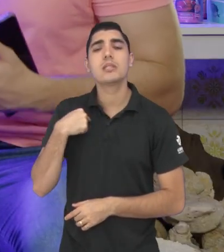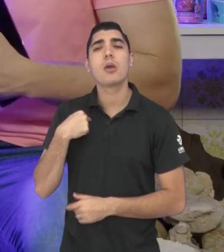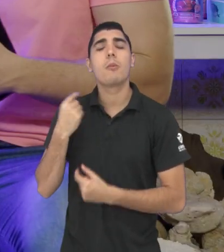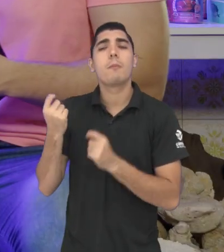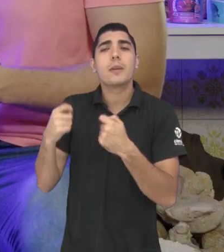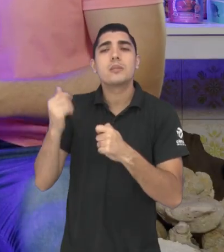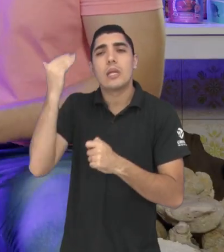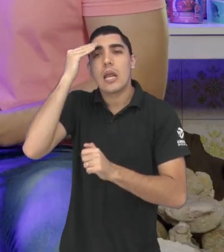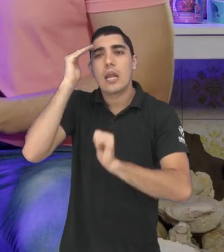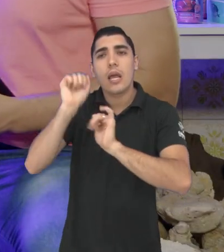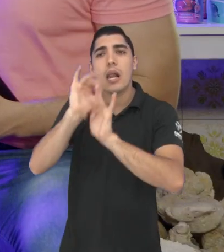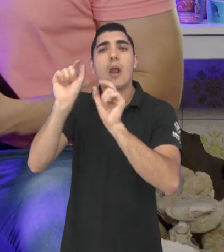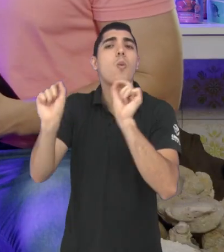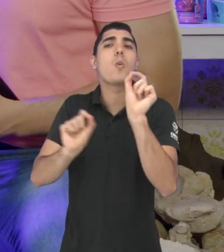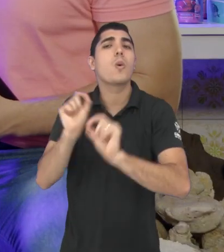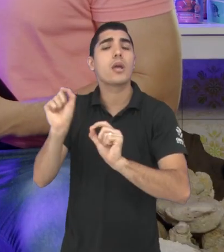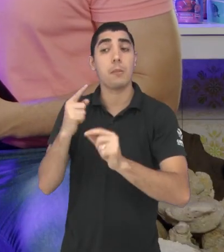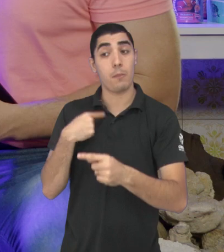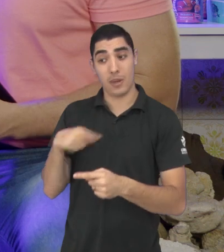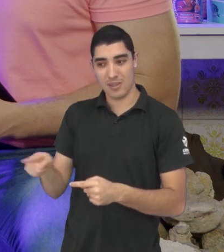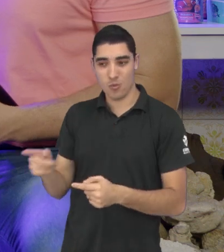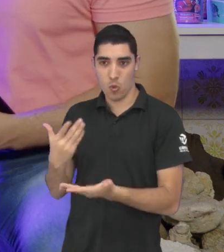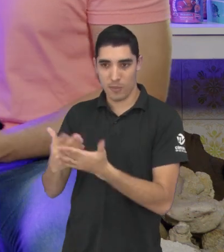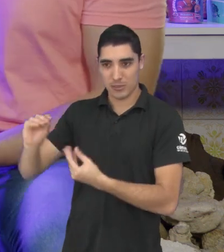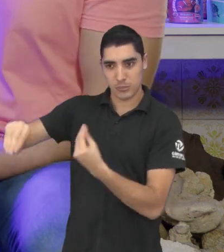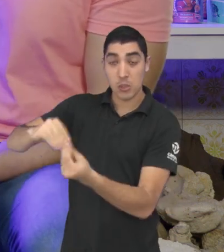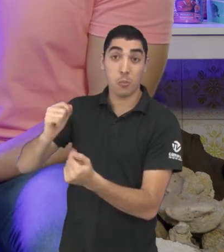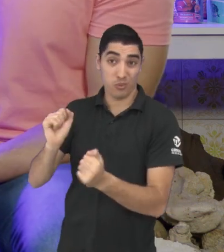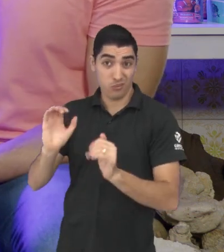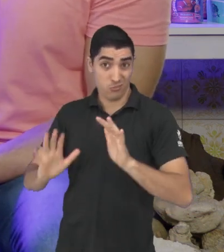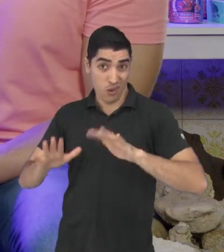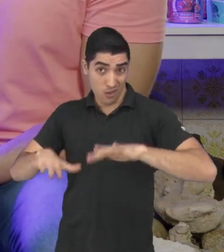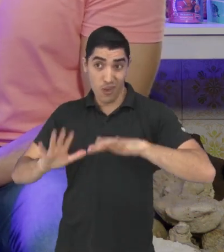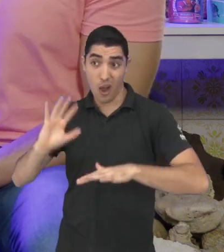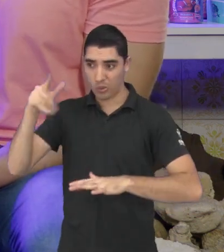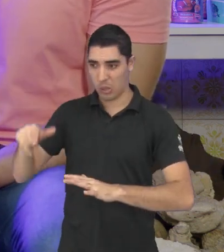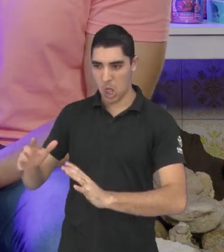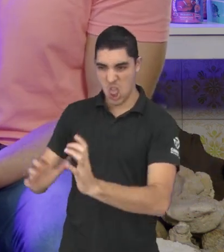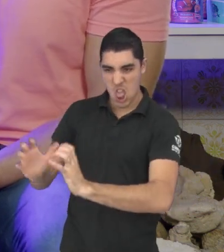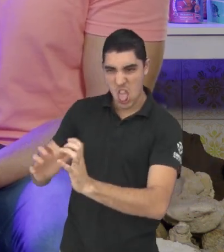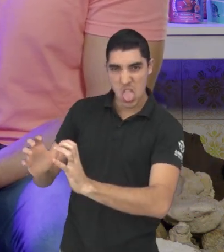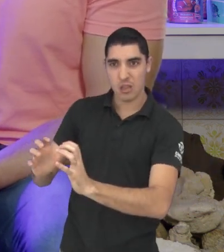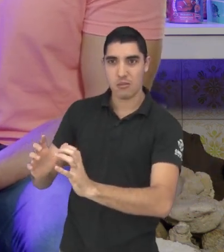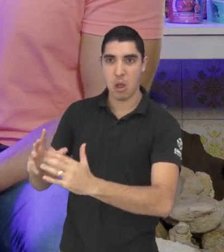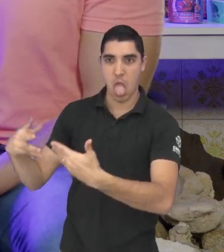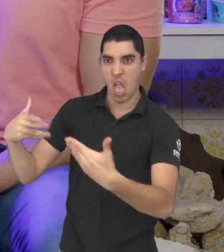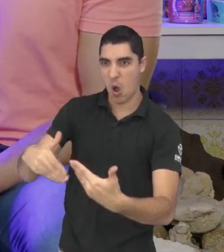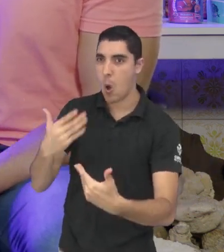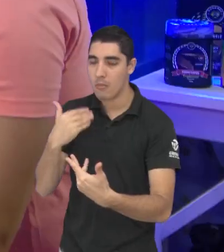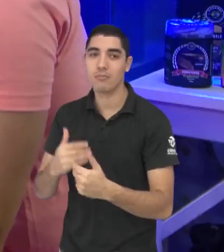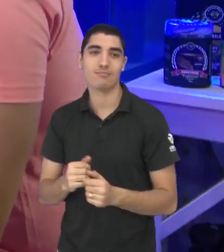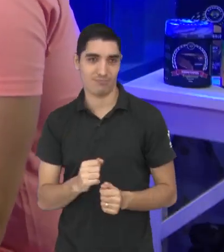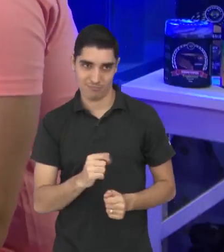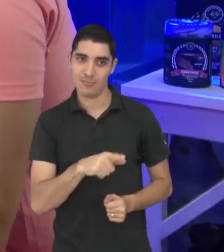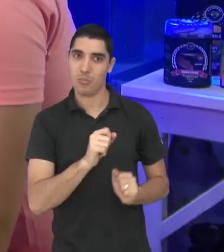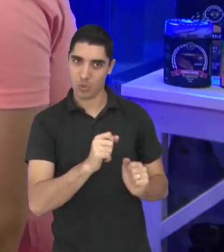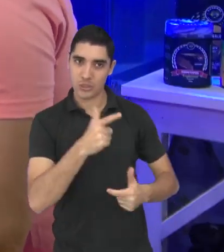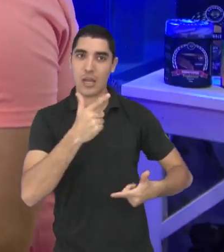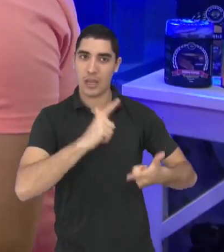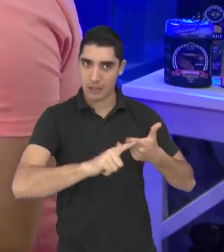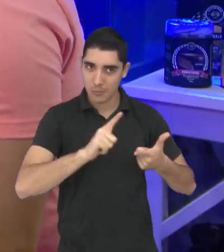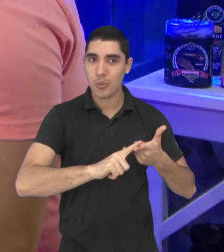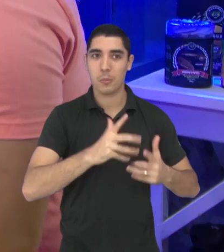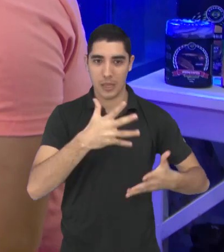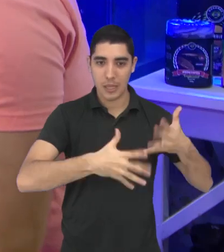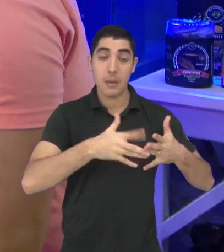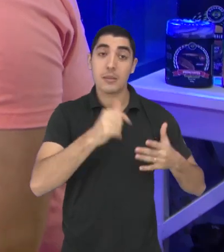consideração antes de misturar todo mundo no meio ambiente? Porque pode até dar briga, né? Pode ter um problemão ali. E dá briga. Tem que saber